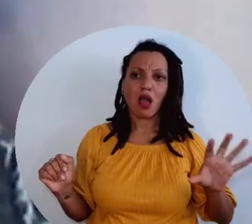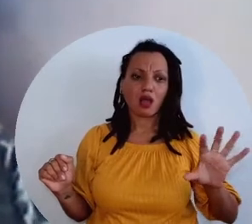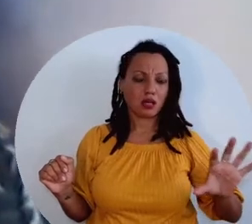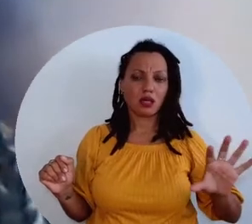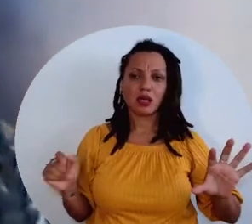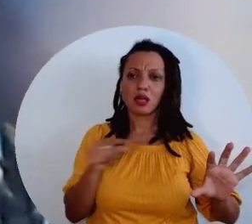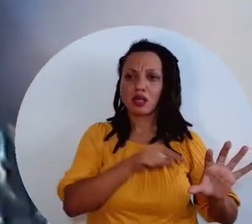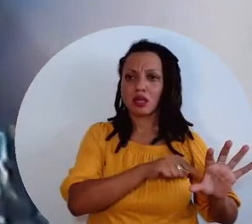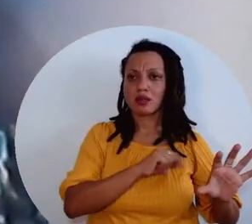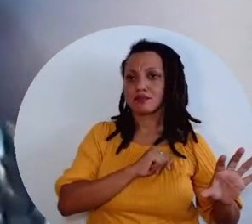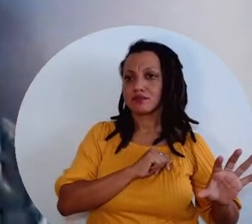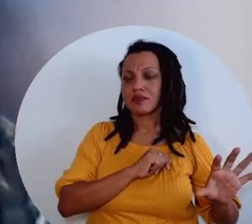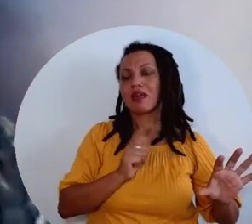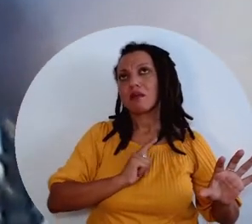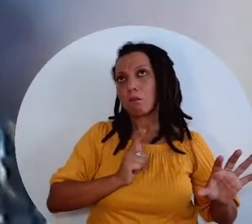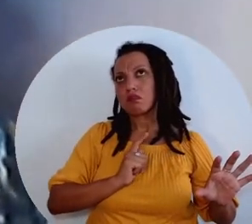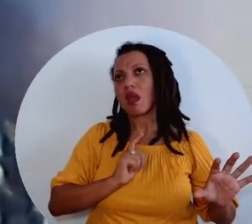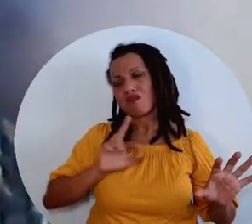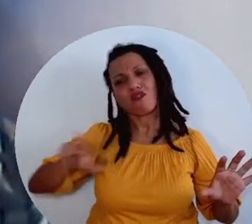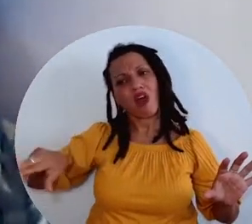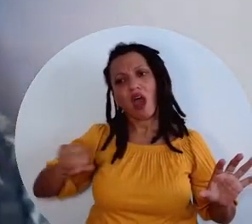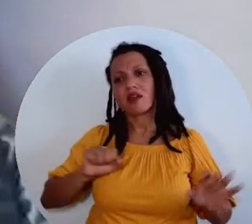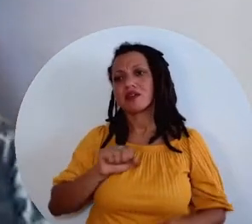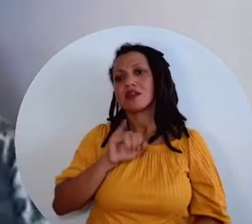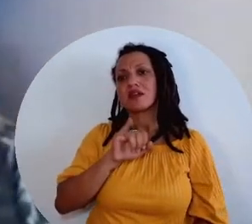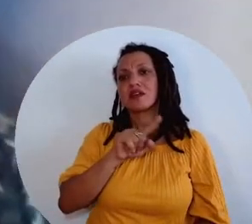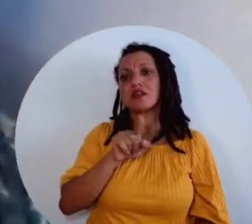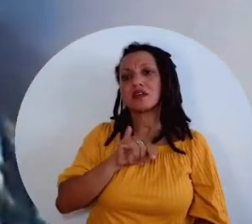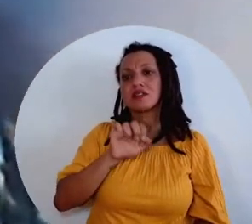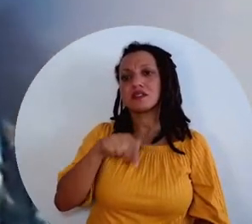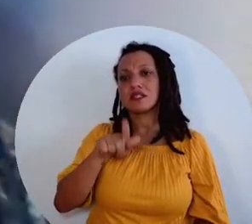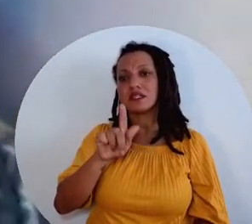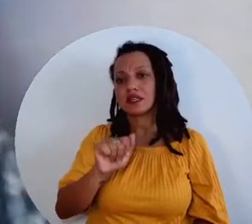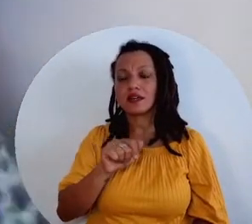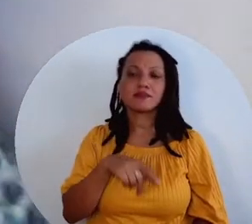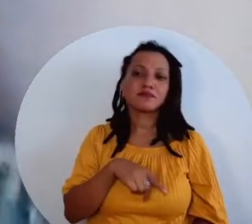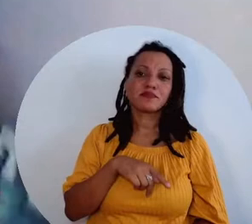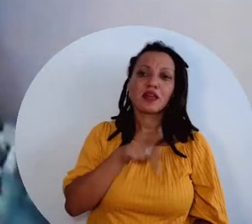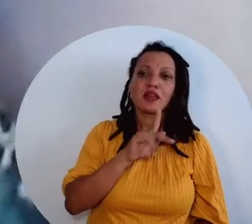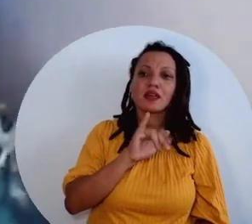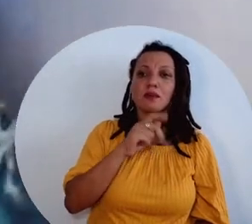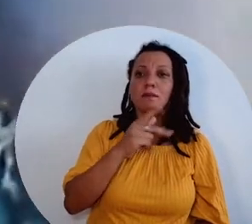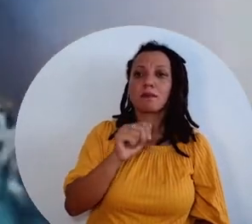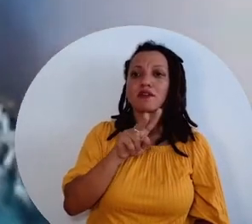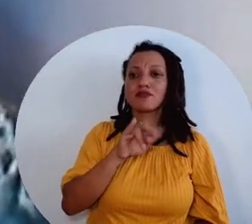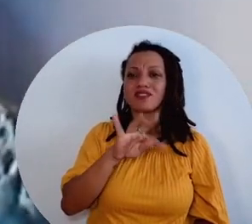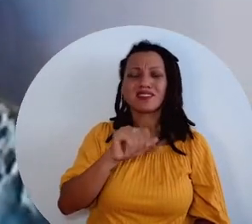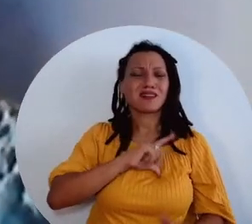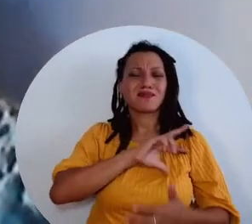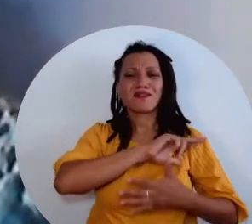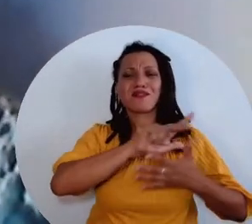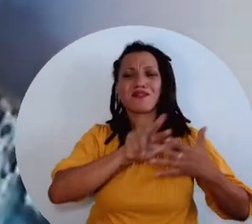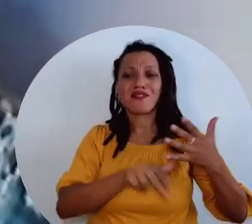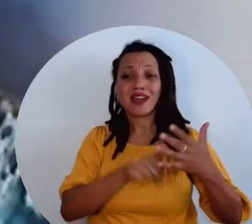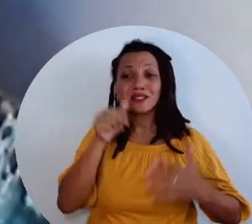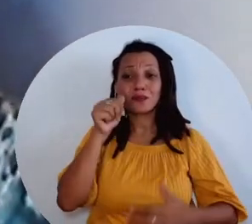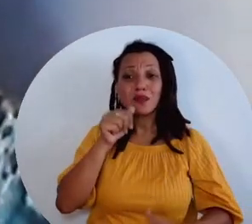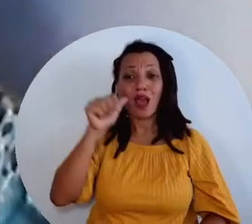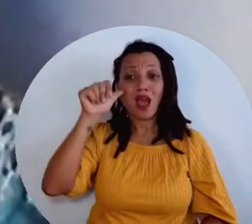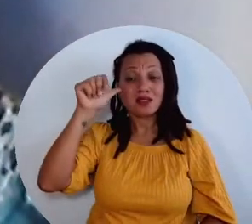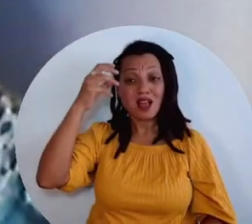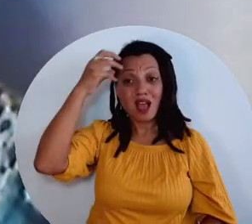Candaces, mas eu posso falar de várias. Posso falar de Izinga, posso falar de Quimpavita, posso ficar falando bastante